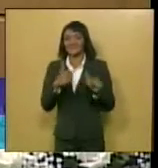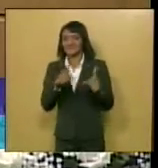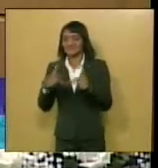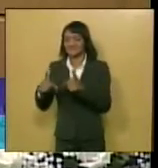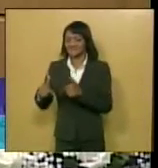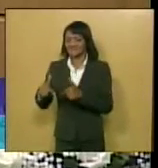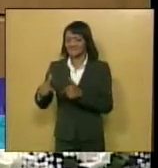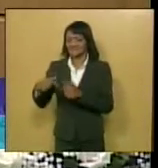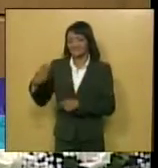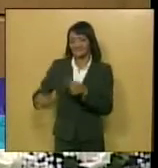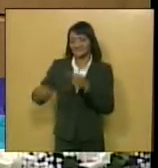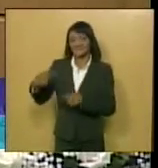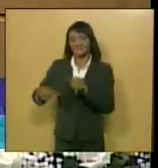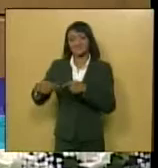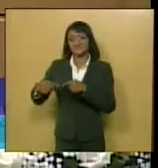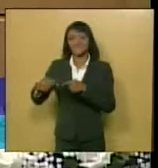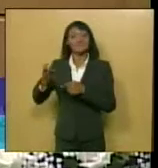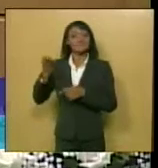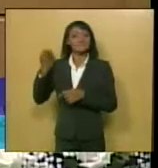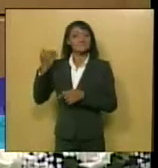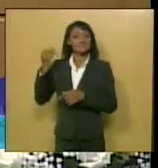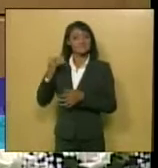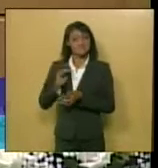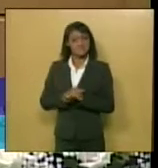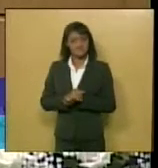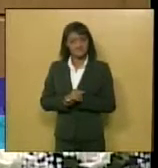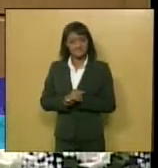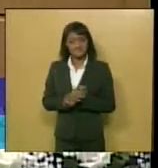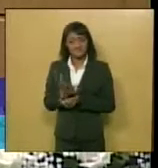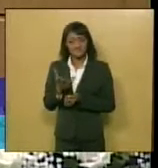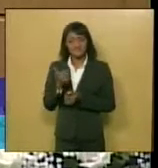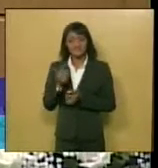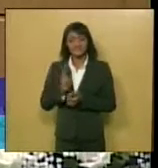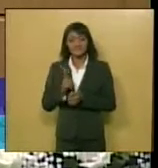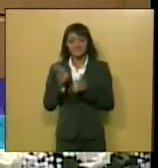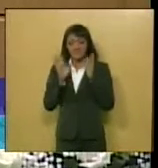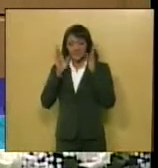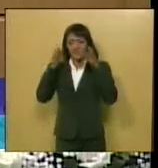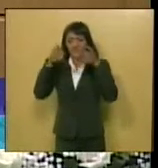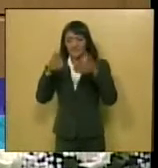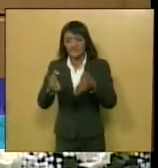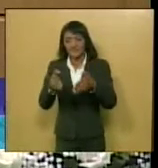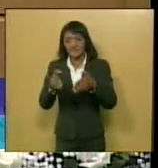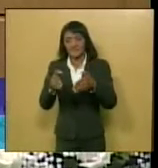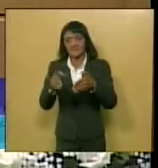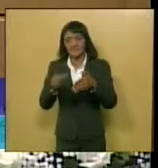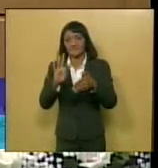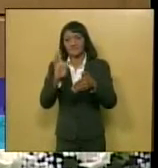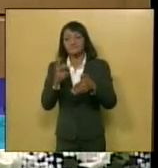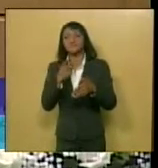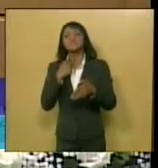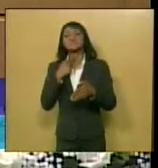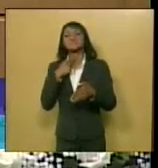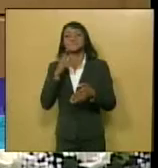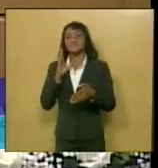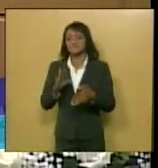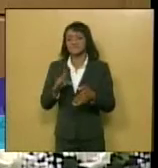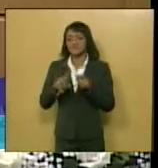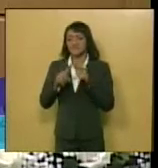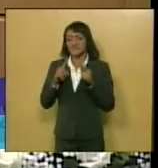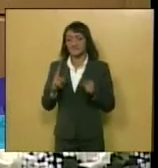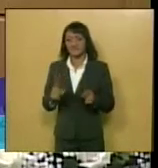em vigor à época, que era do olhar voltado para os seus interesses, dando as costas para